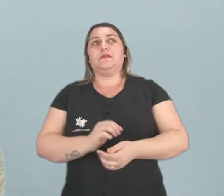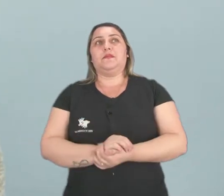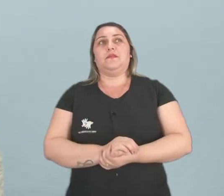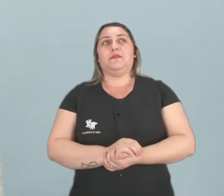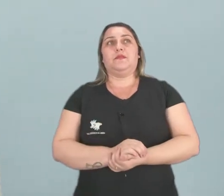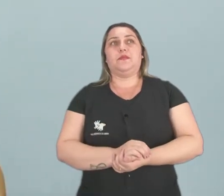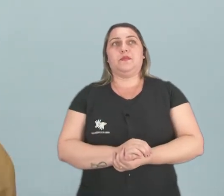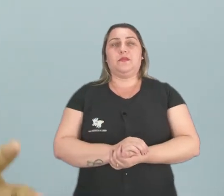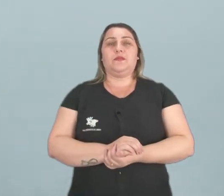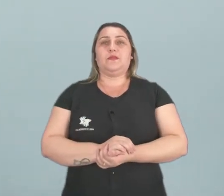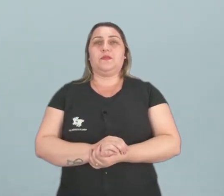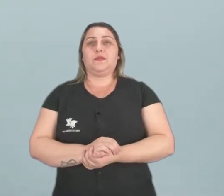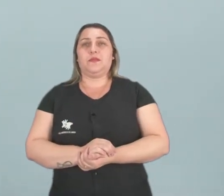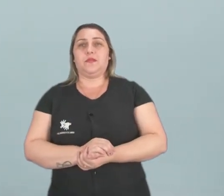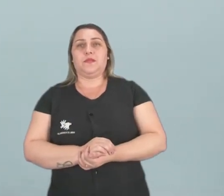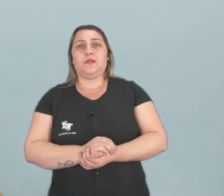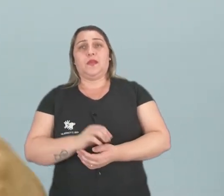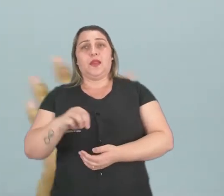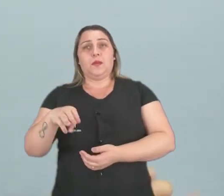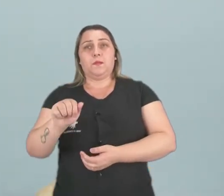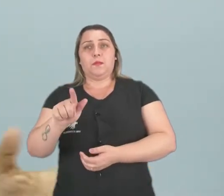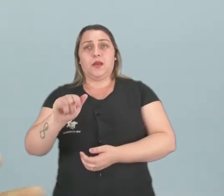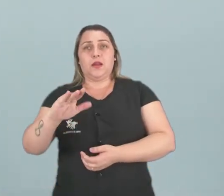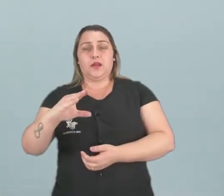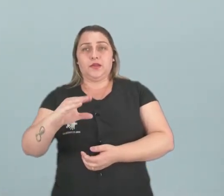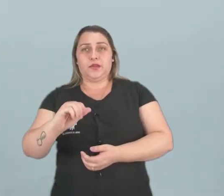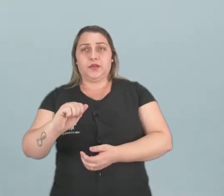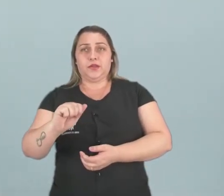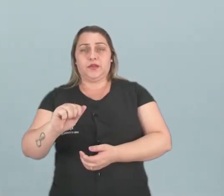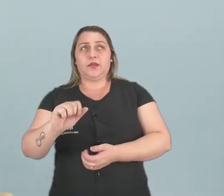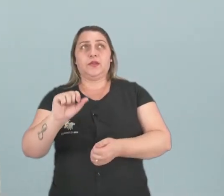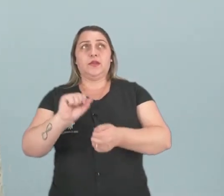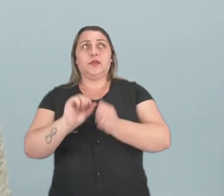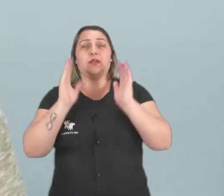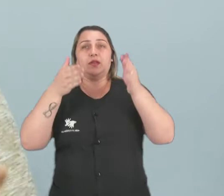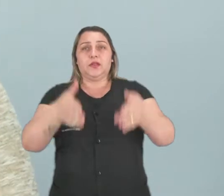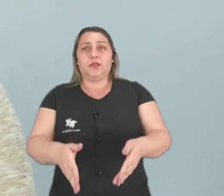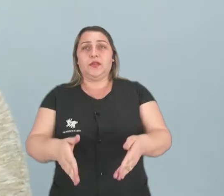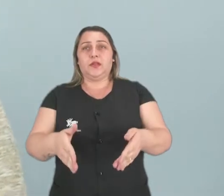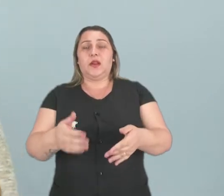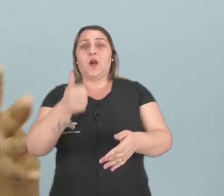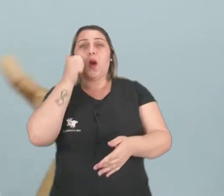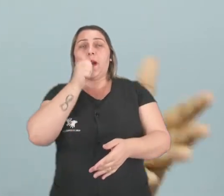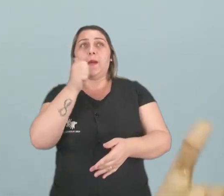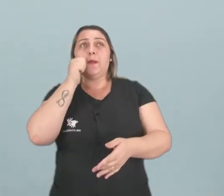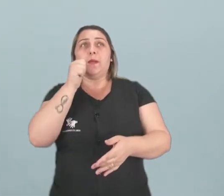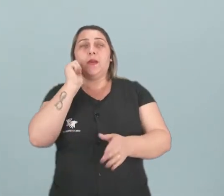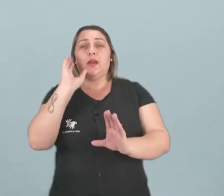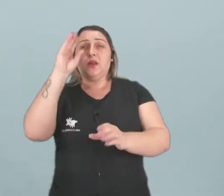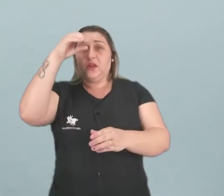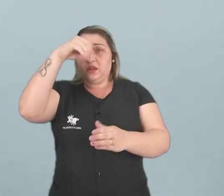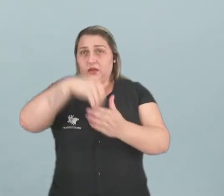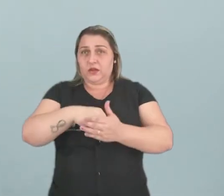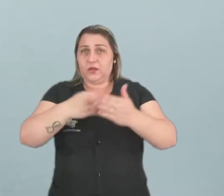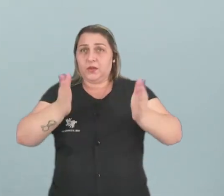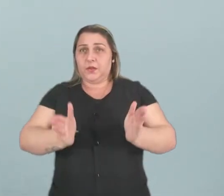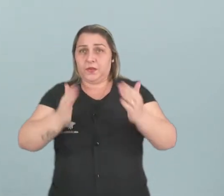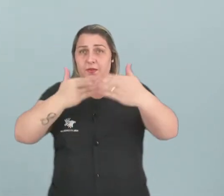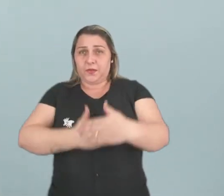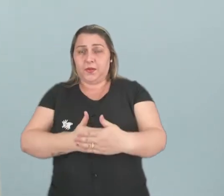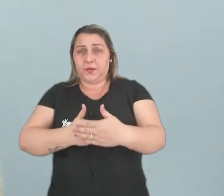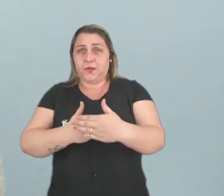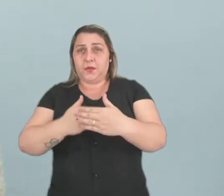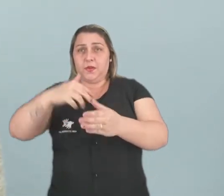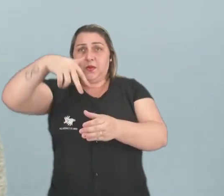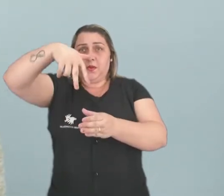Normalmente era naqueles truques de mágica, né? Que o mágico chegava com a sua assistente, ela lá ia ficava numa caixa bem pequena.